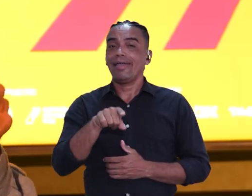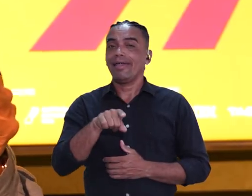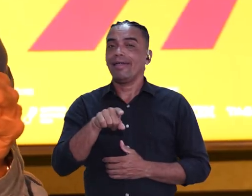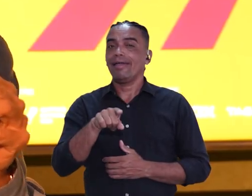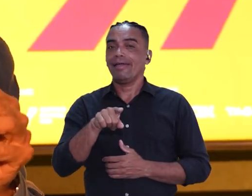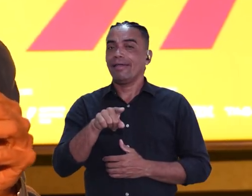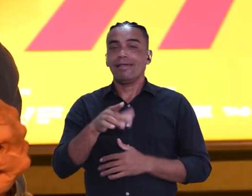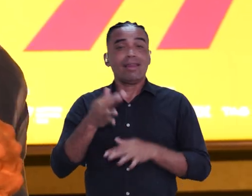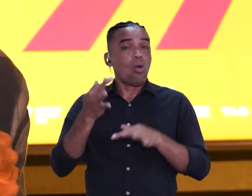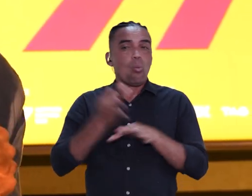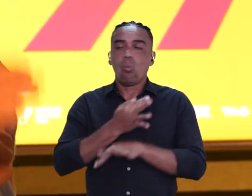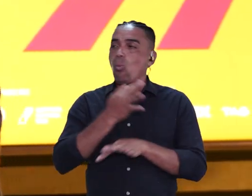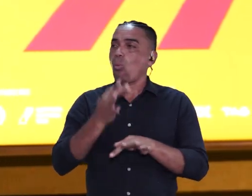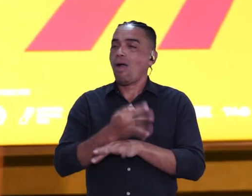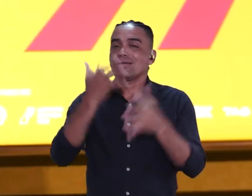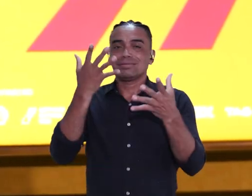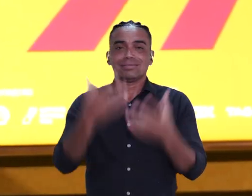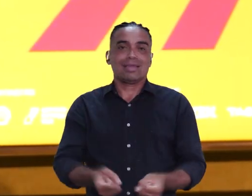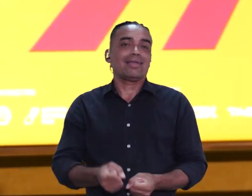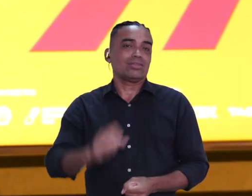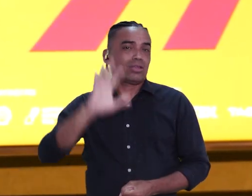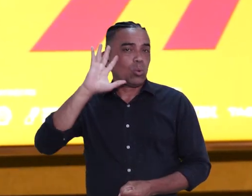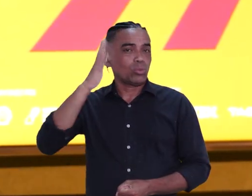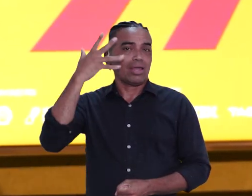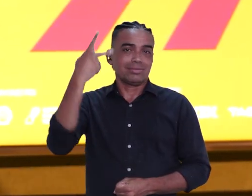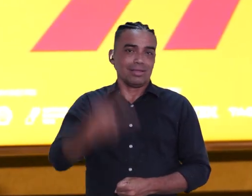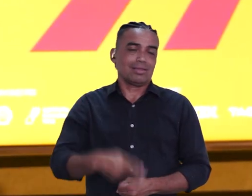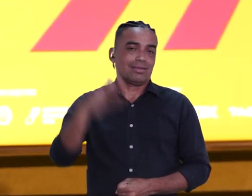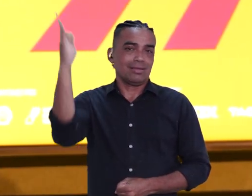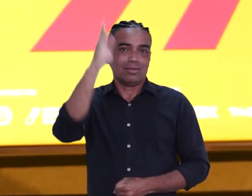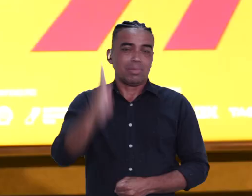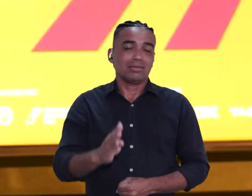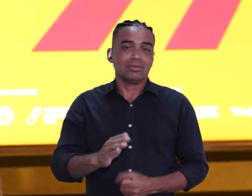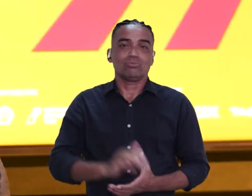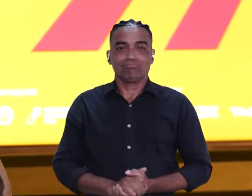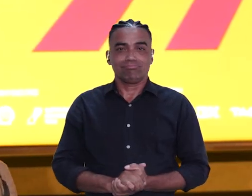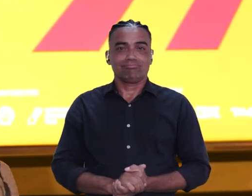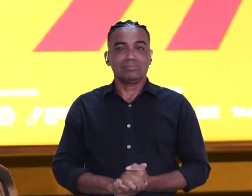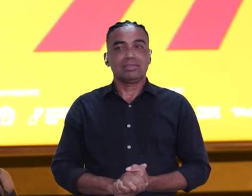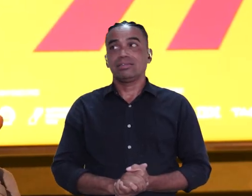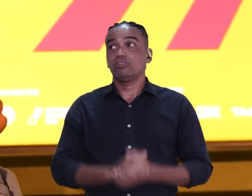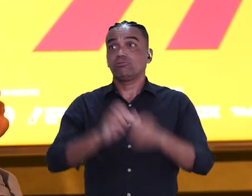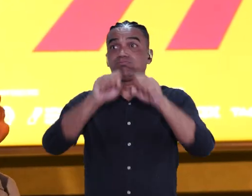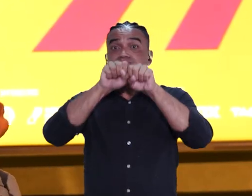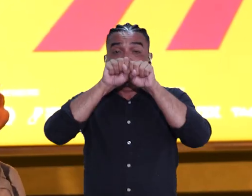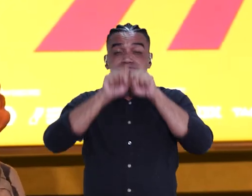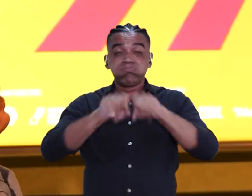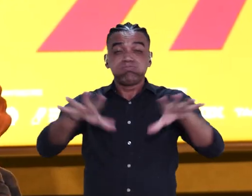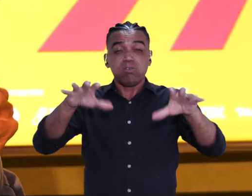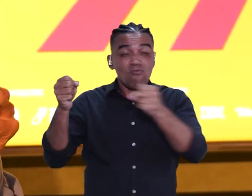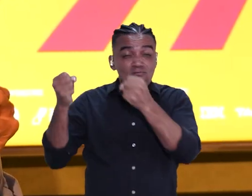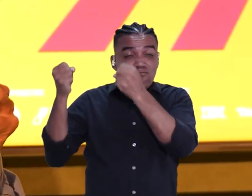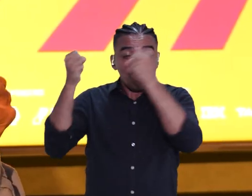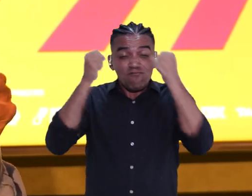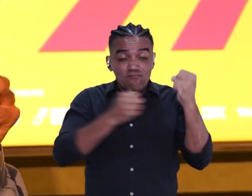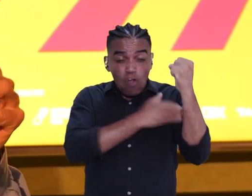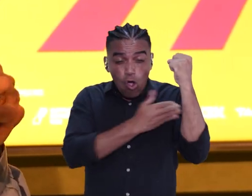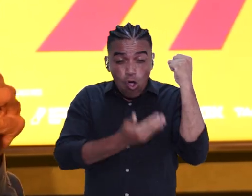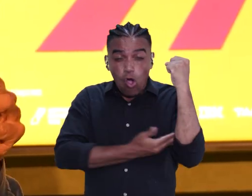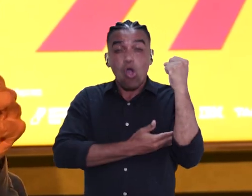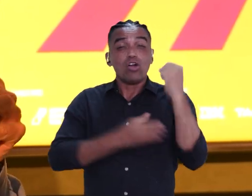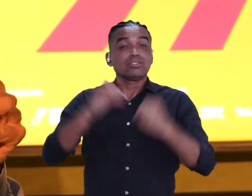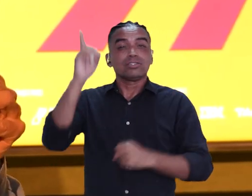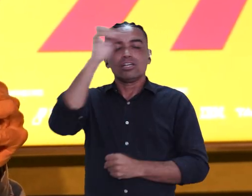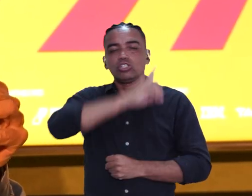é intolerável o que está se passando, que isso ganhe uma dimensão potente num